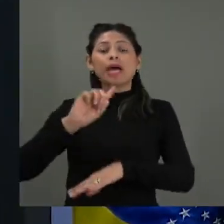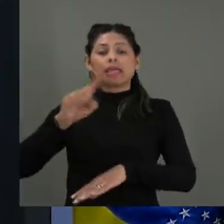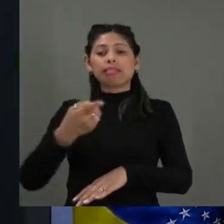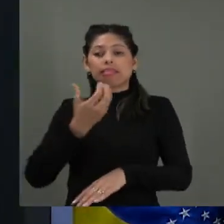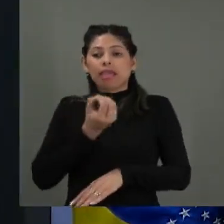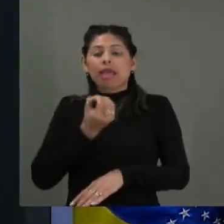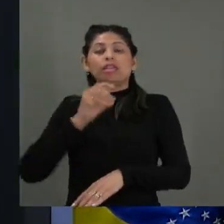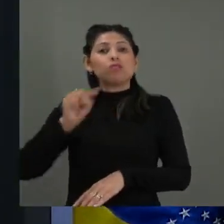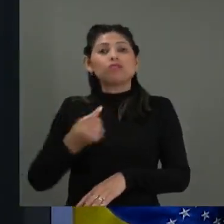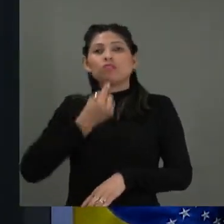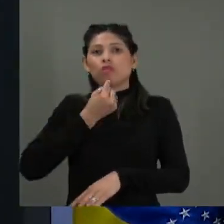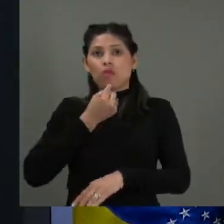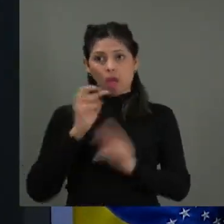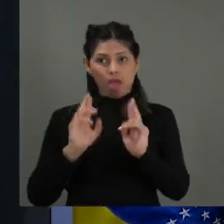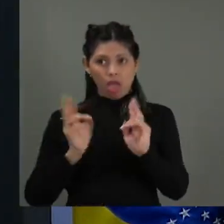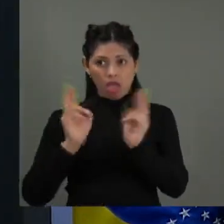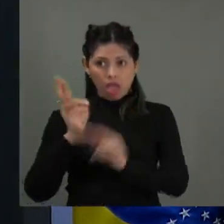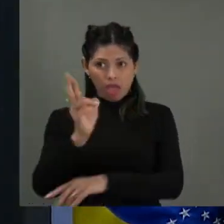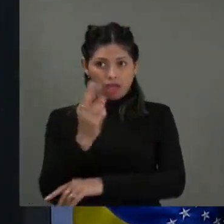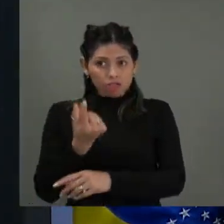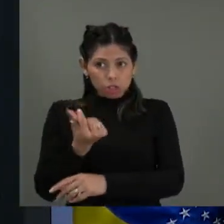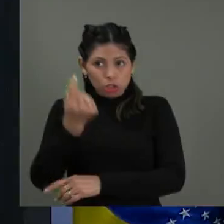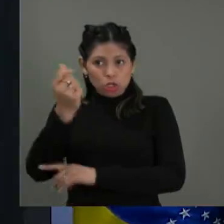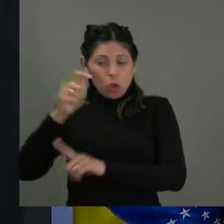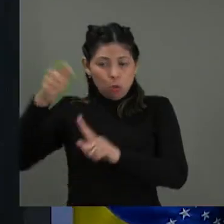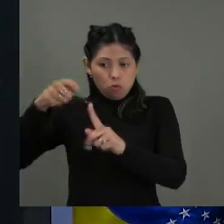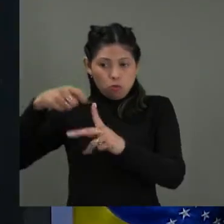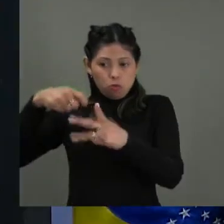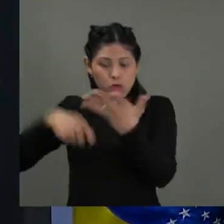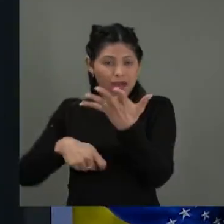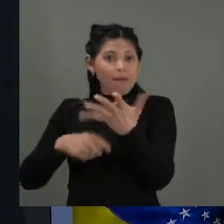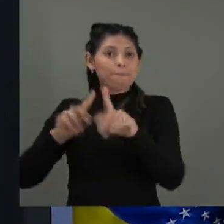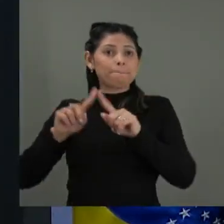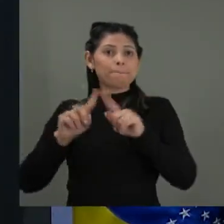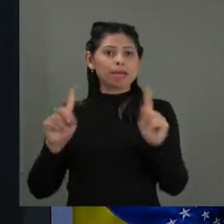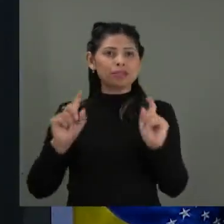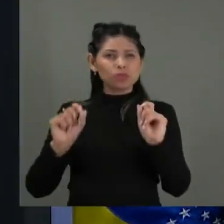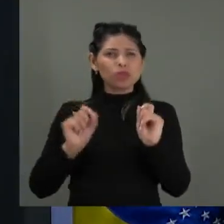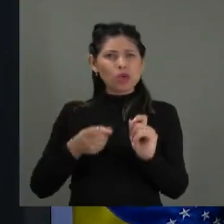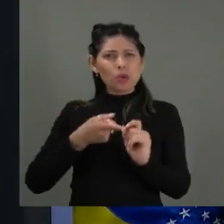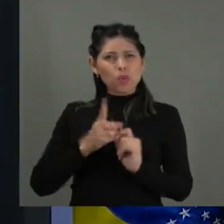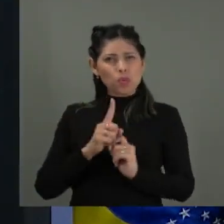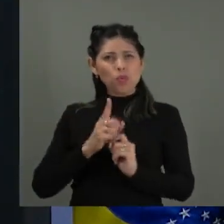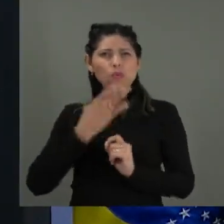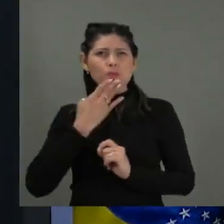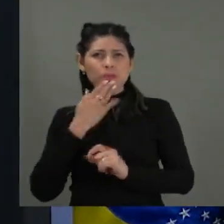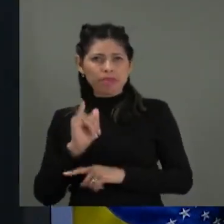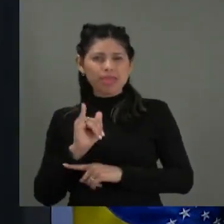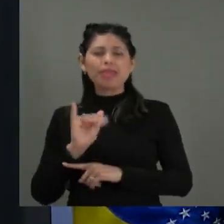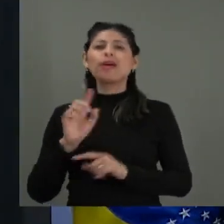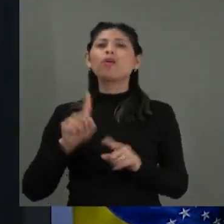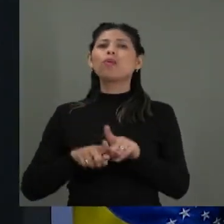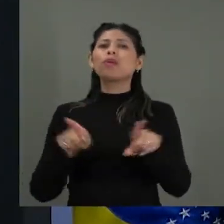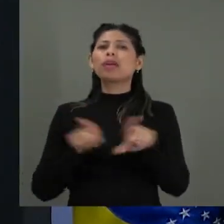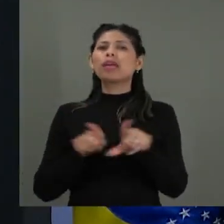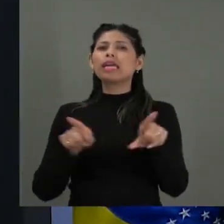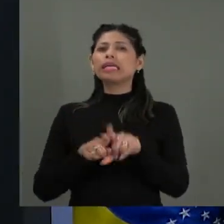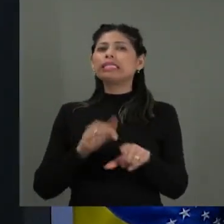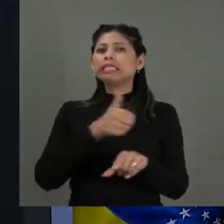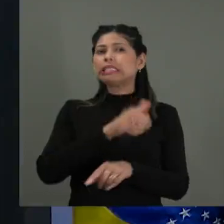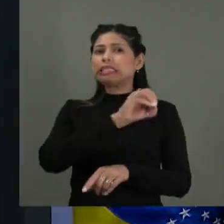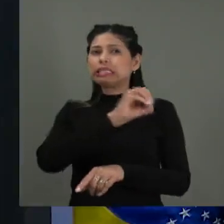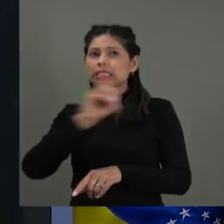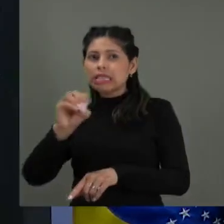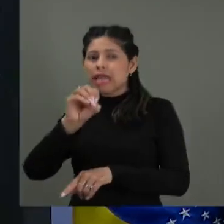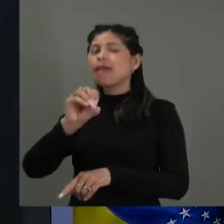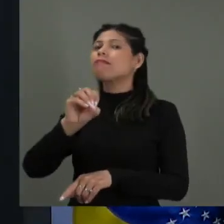com propaganda. Continua. Fora 1 bi e 100 milhões no governo petista passado, 1 bi